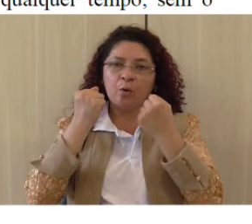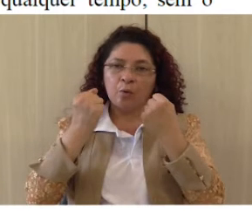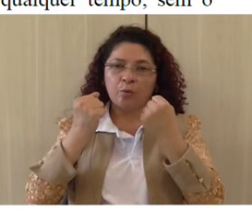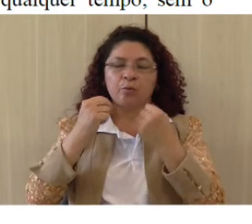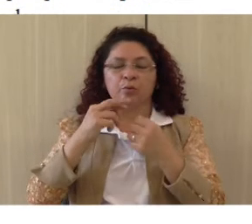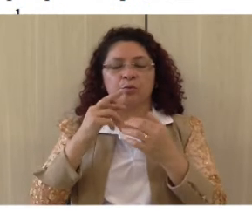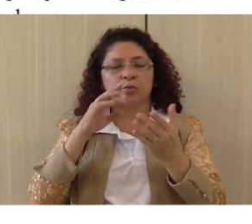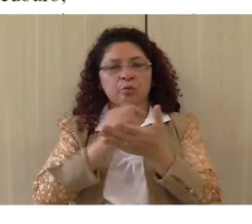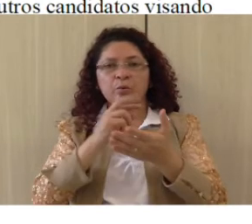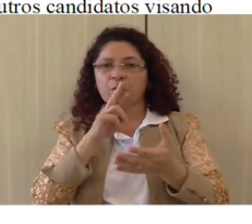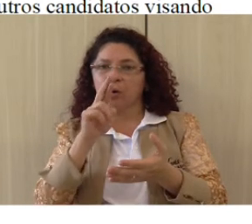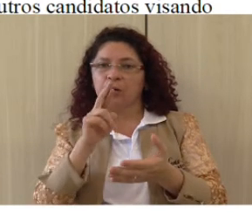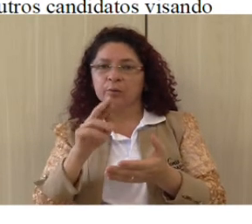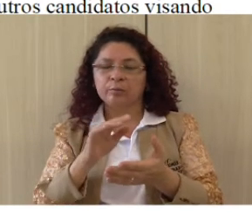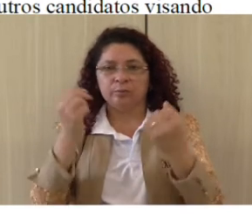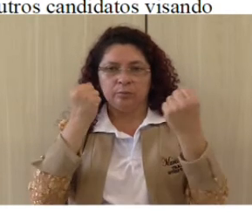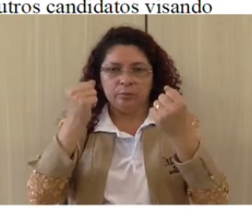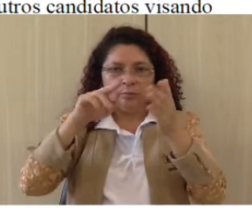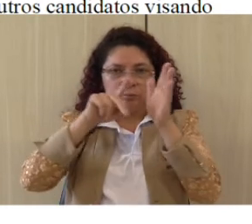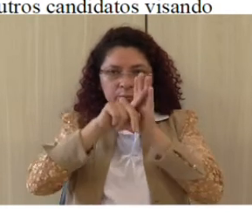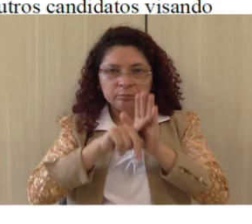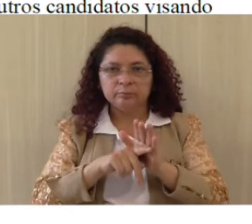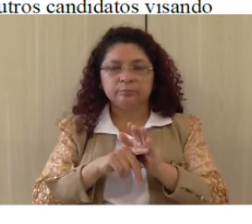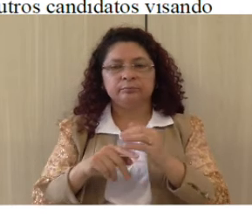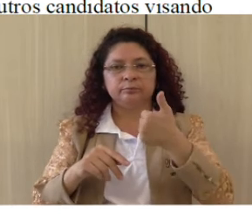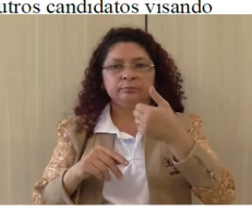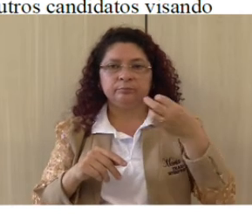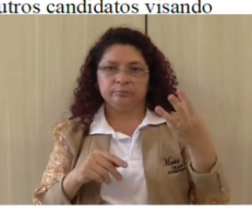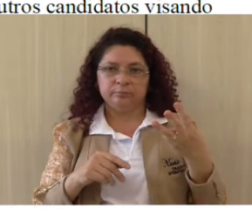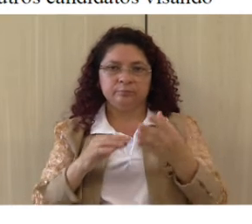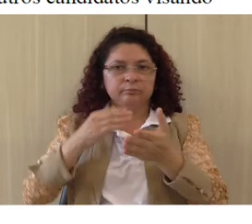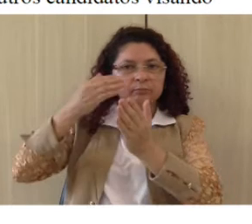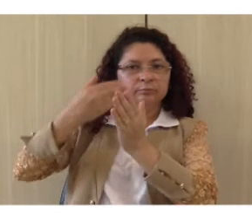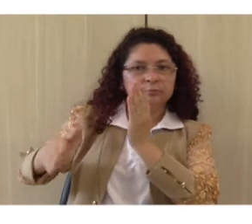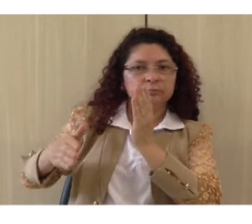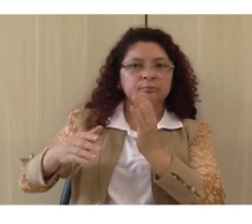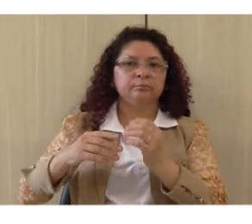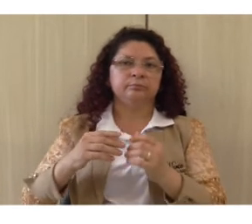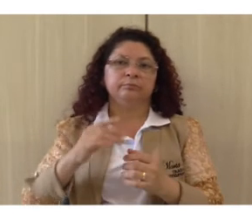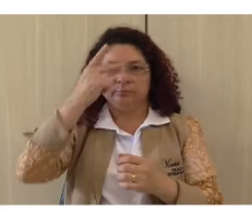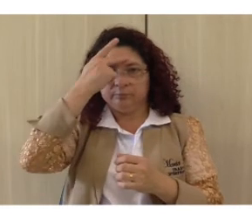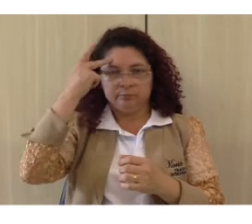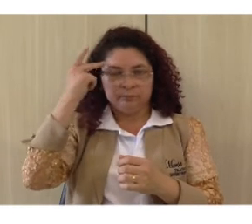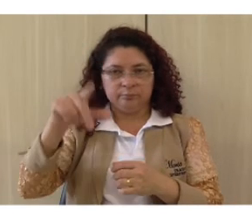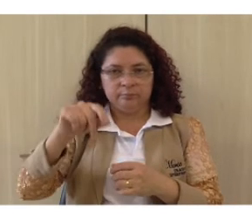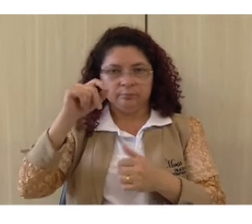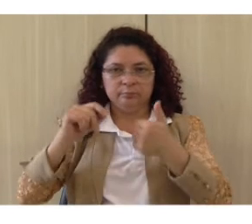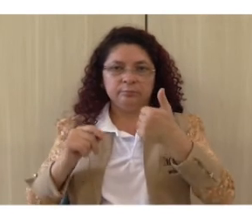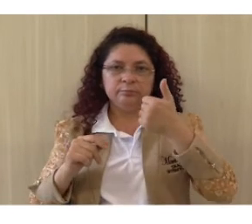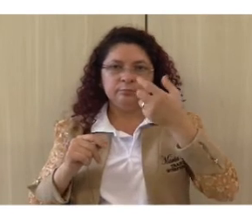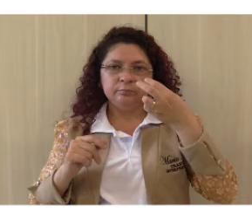pela comissão do processo seletivo. Item 13. Da eliminação do candidato. Item